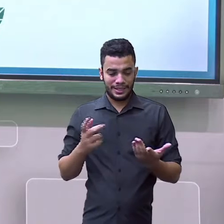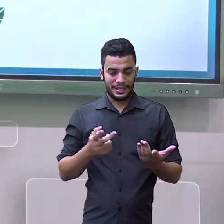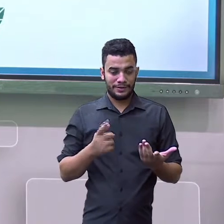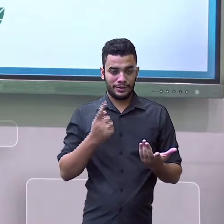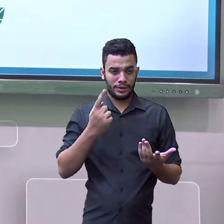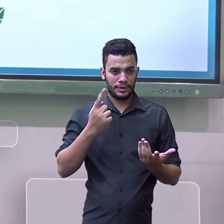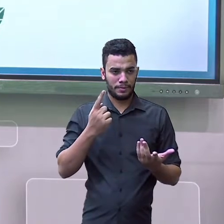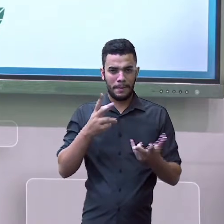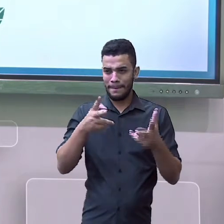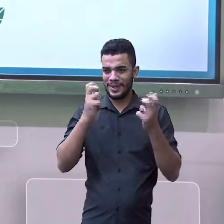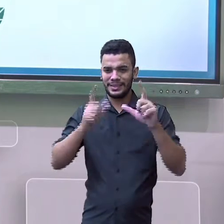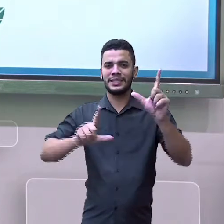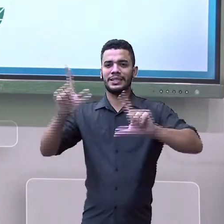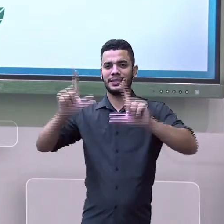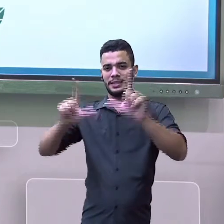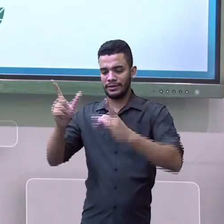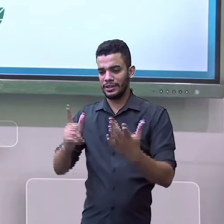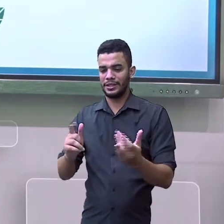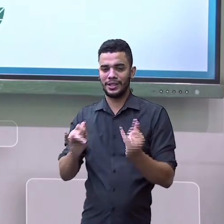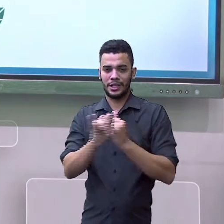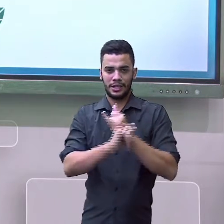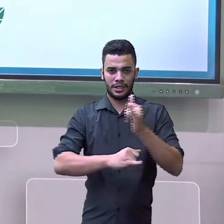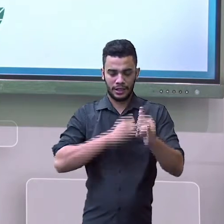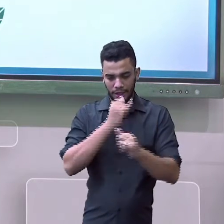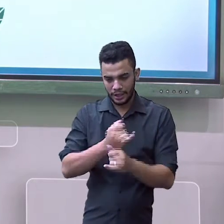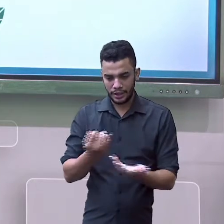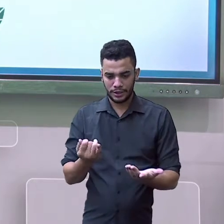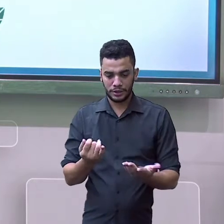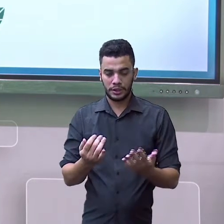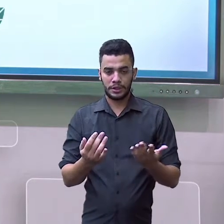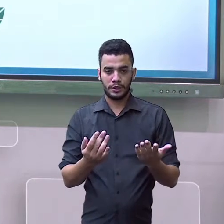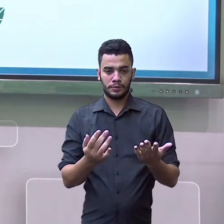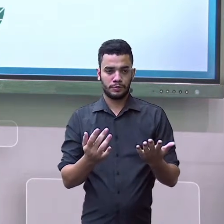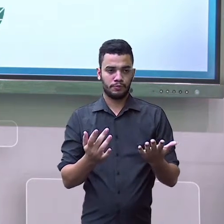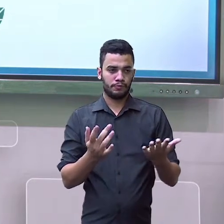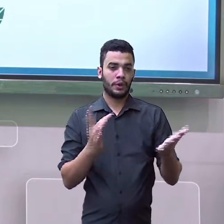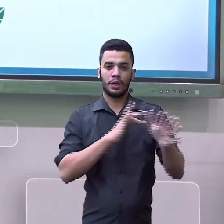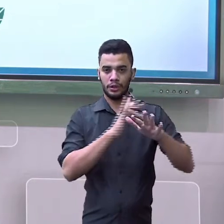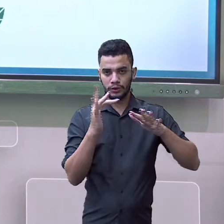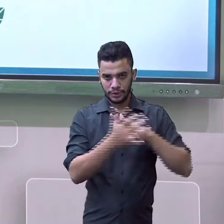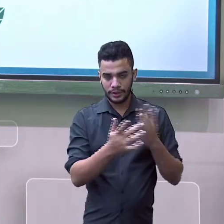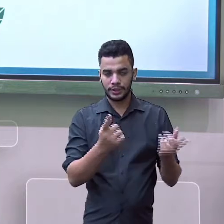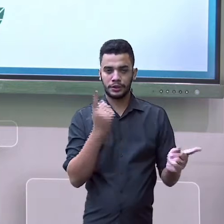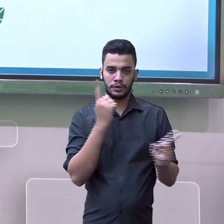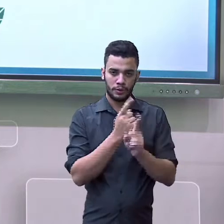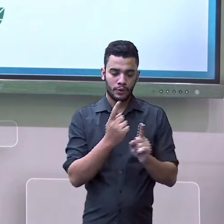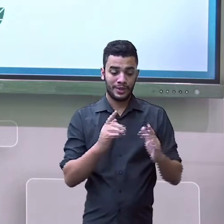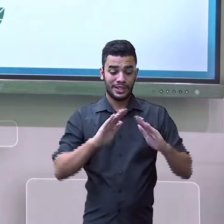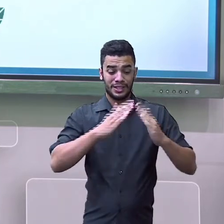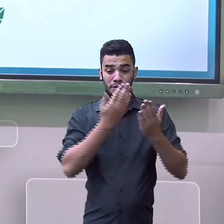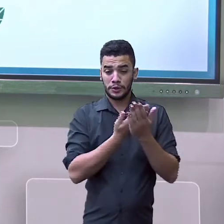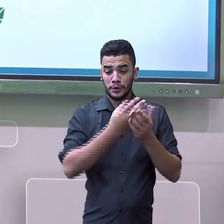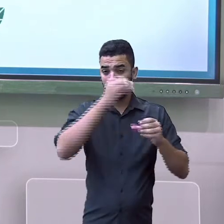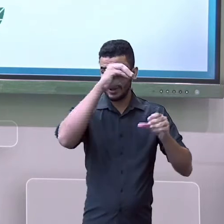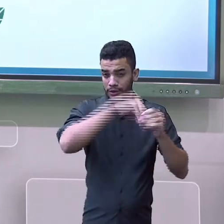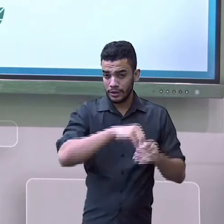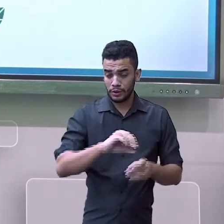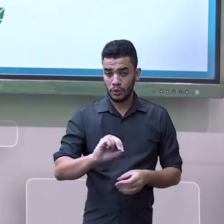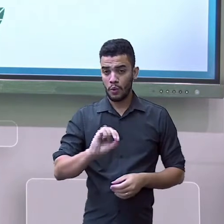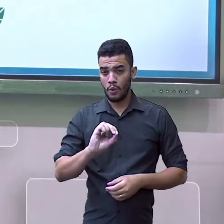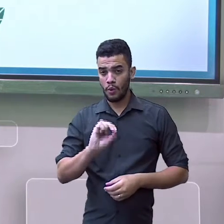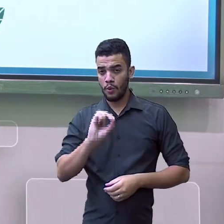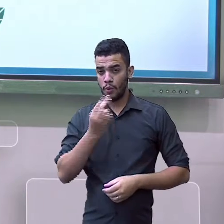dia, seja nos meios de comunicação, nas escolas, nas empresas ou até mesmo